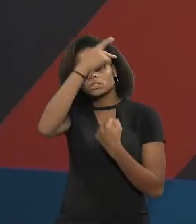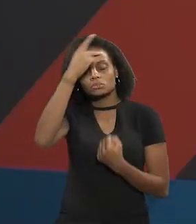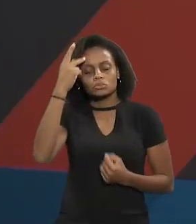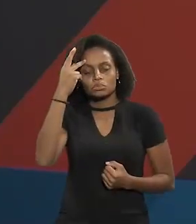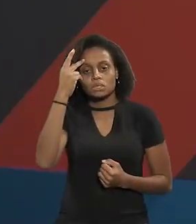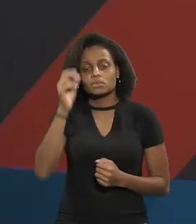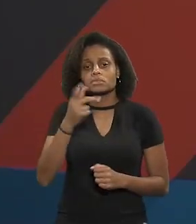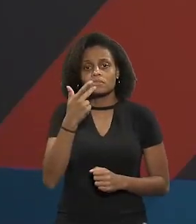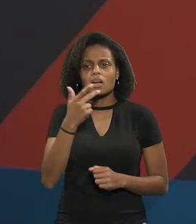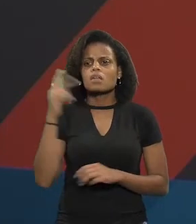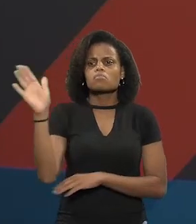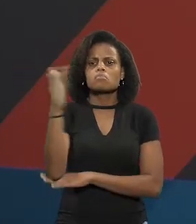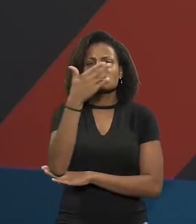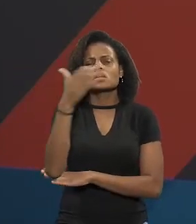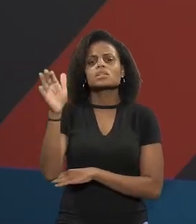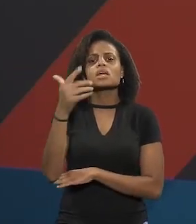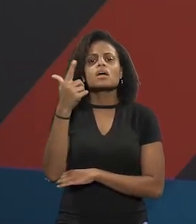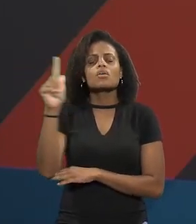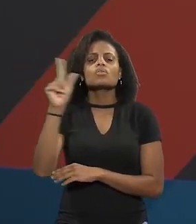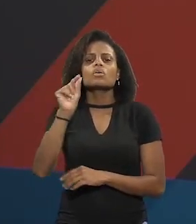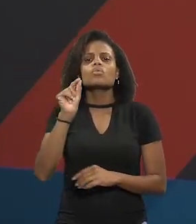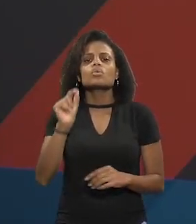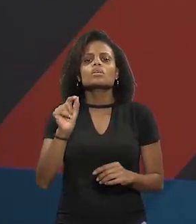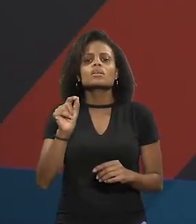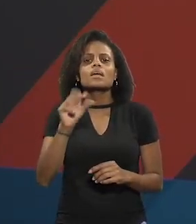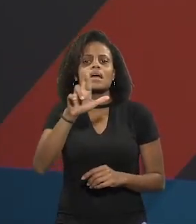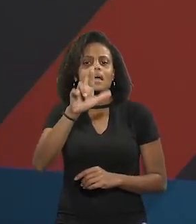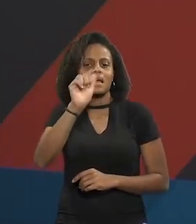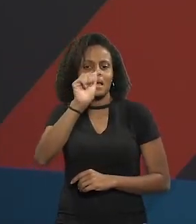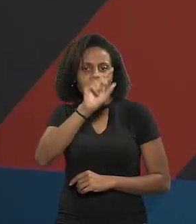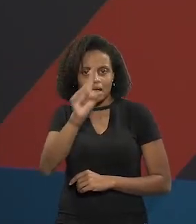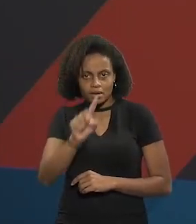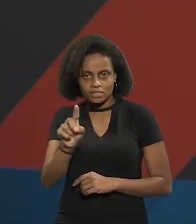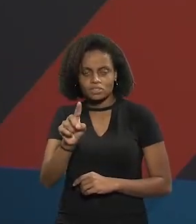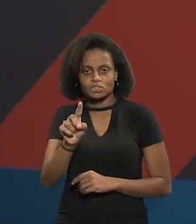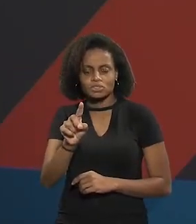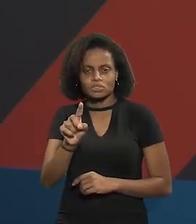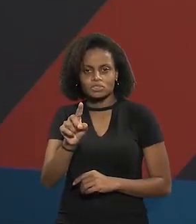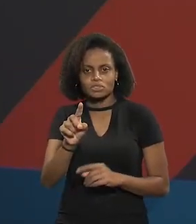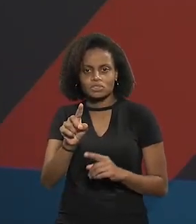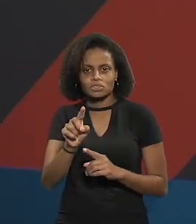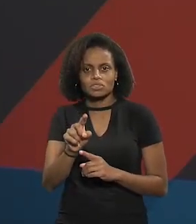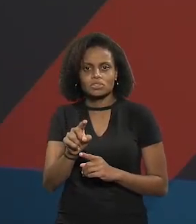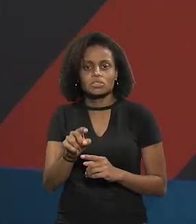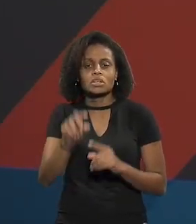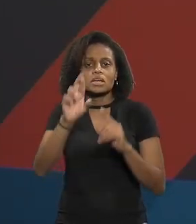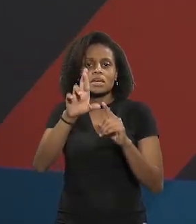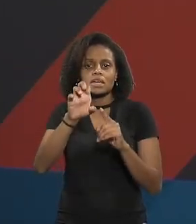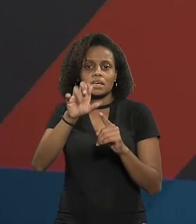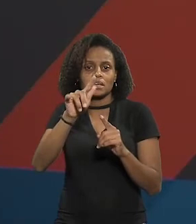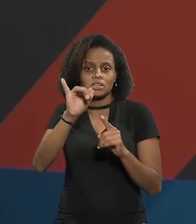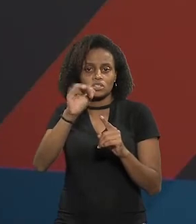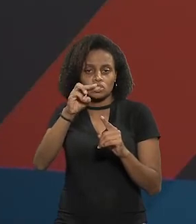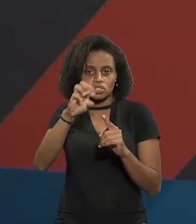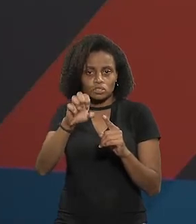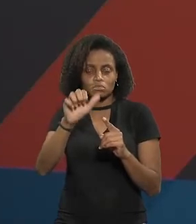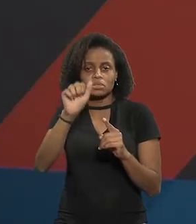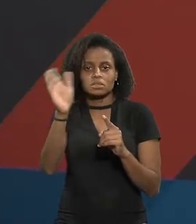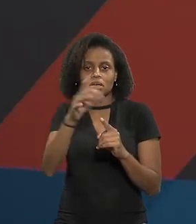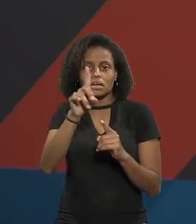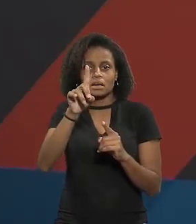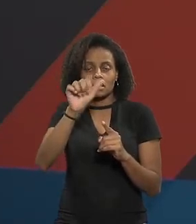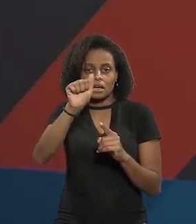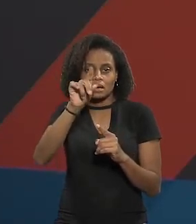senhor tem levantado bastante aqui na casa é a questão do RAS. Recentemente, né, que é o regime adicional de serviço